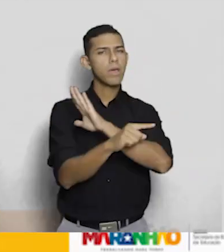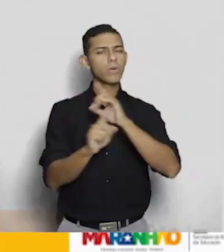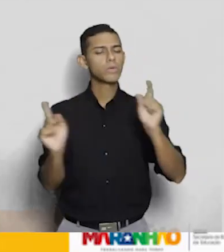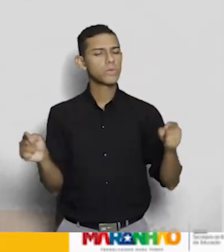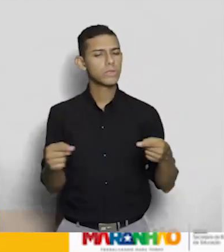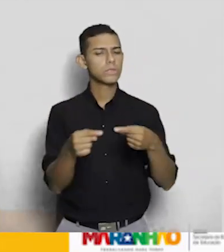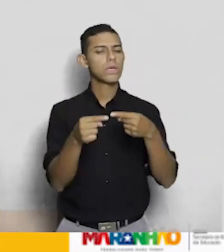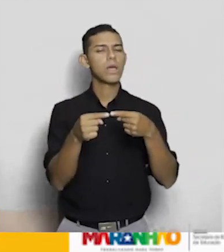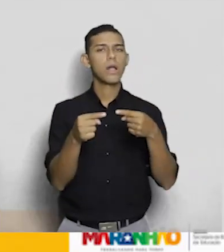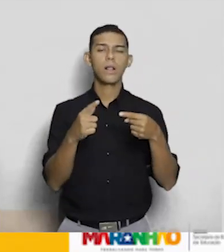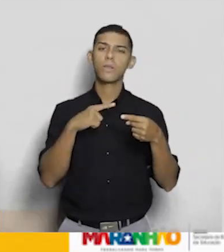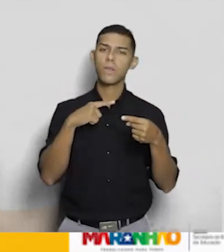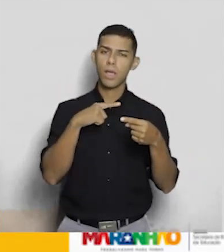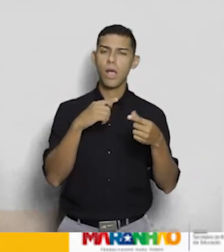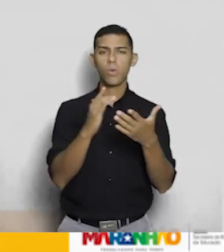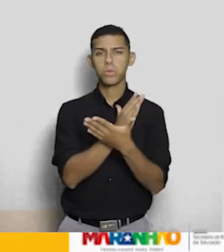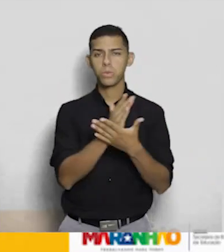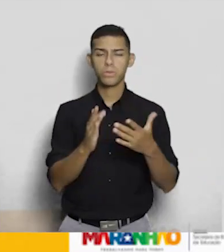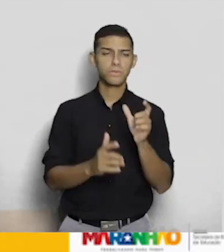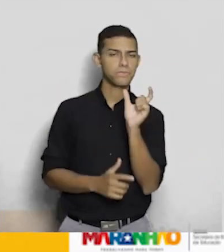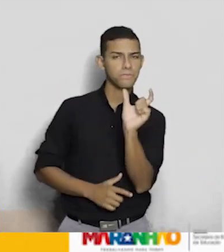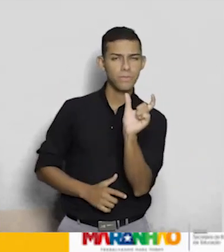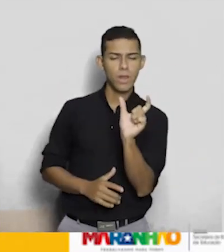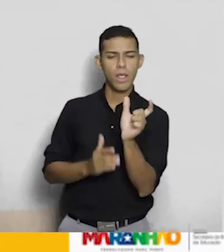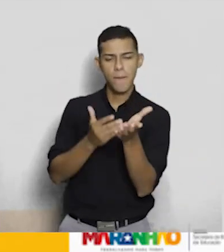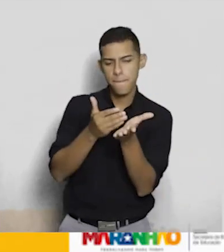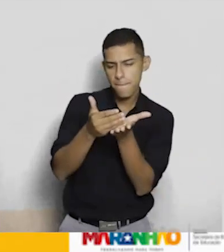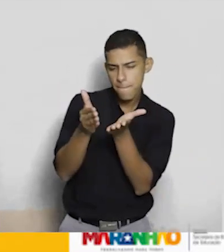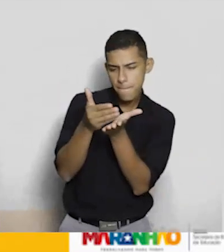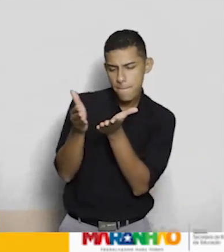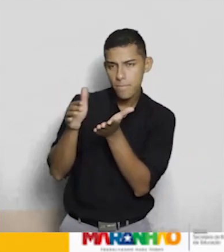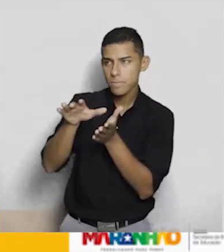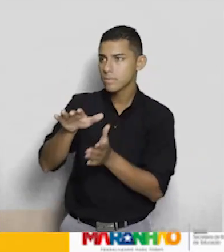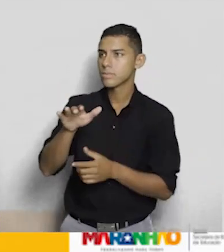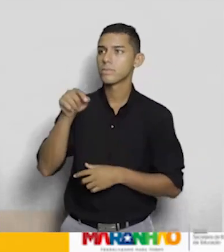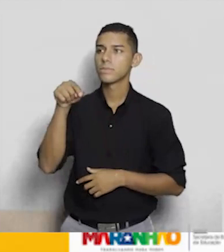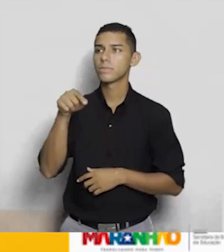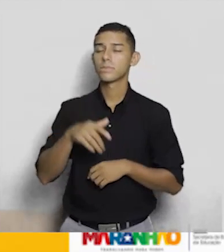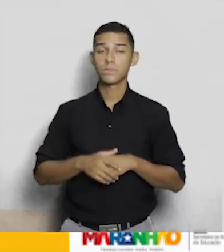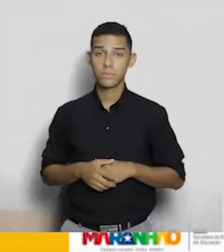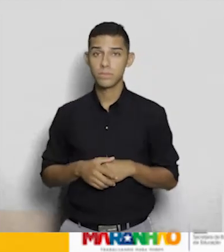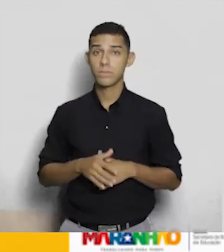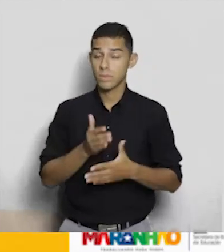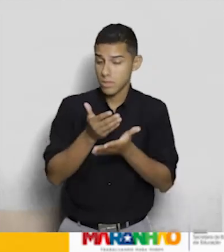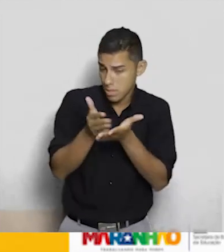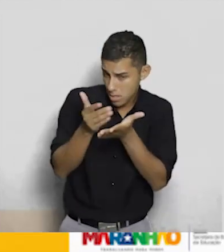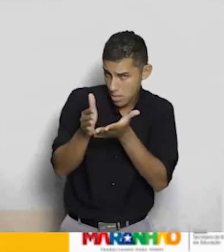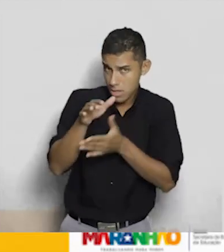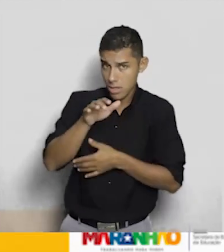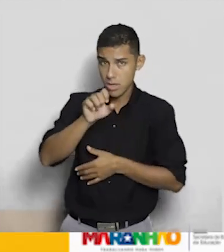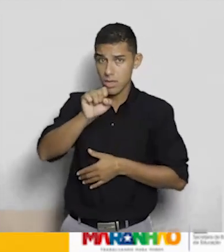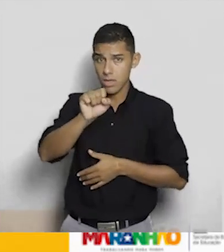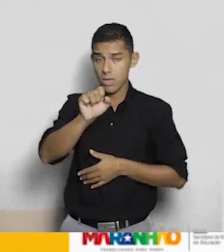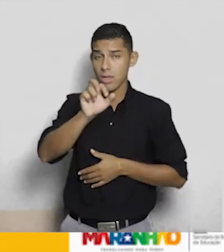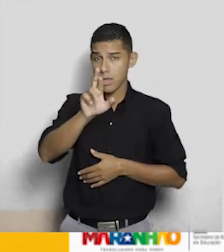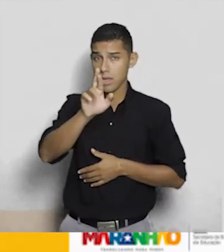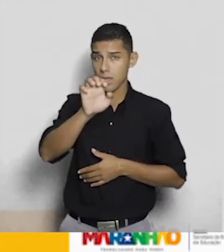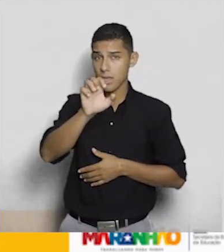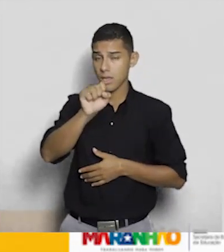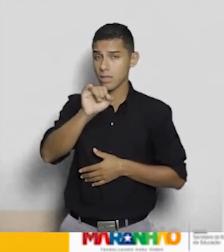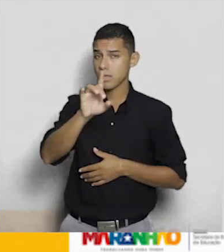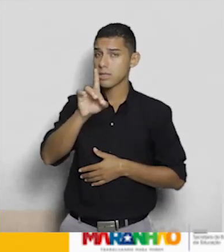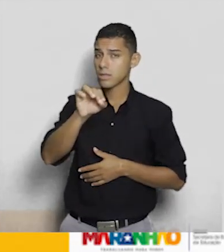processo envolve algumas etapas, como a separação de resíduos. Bom, separação de resíduos é a catação.